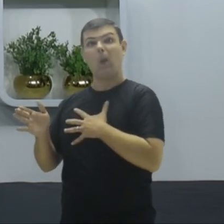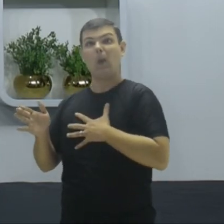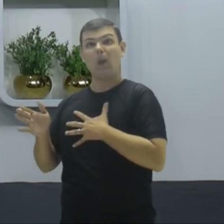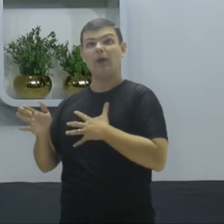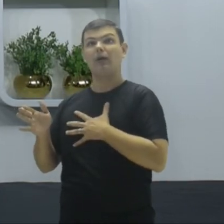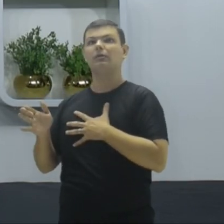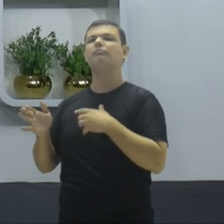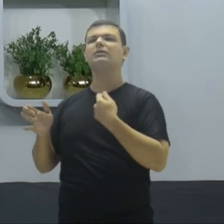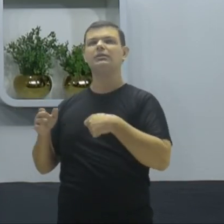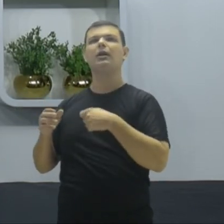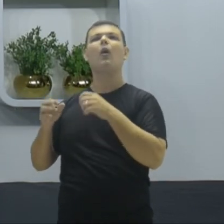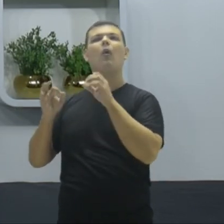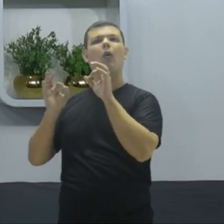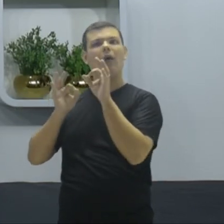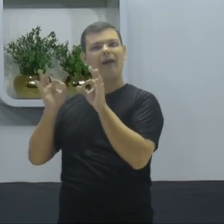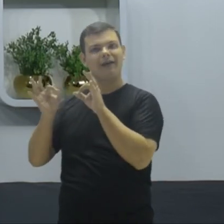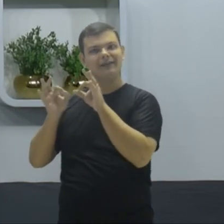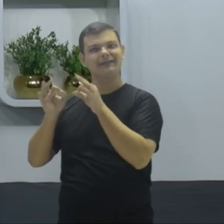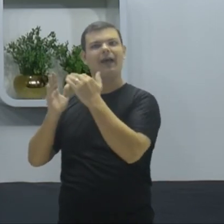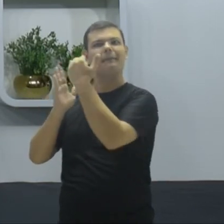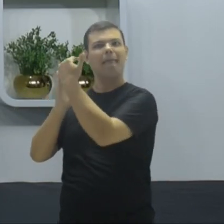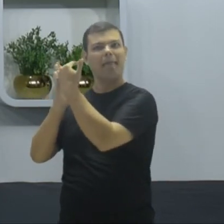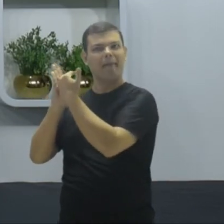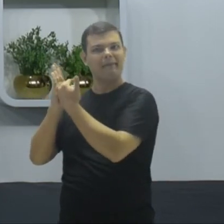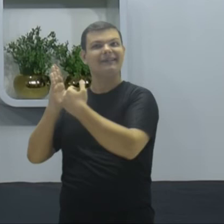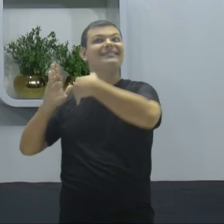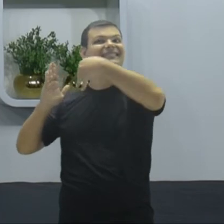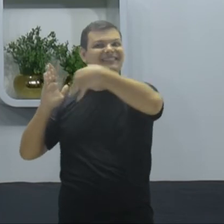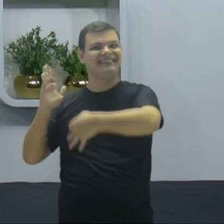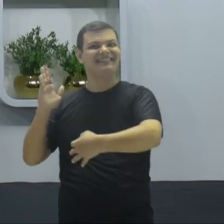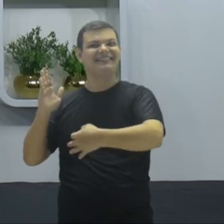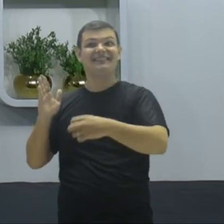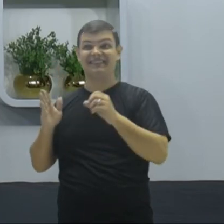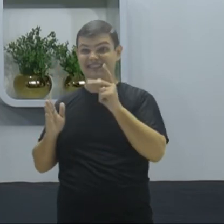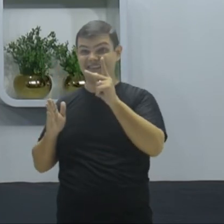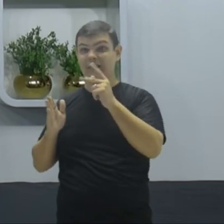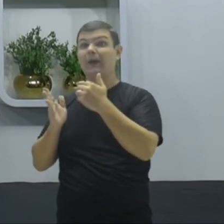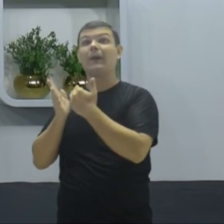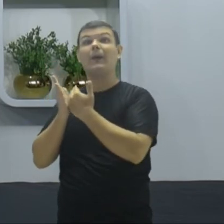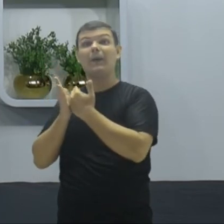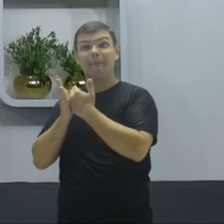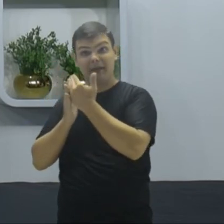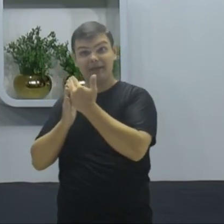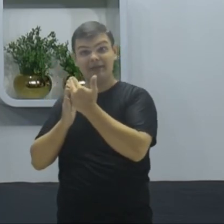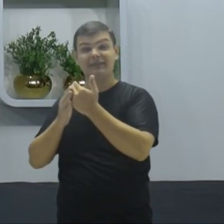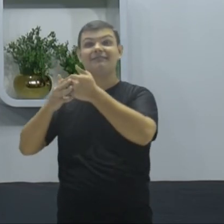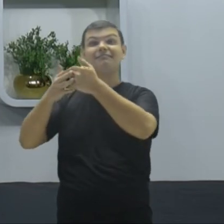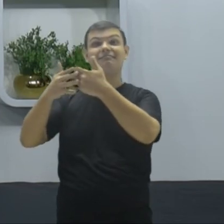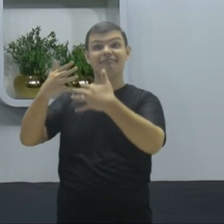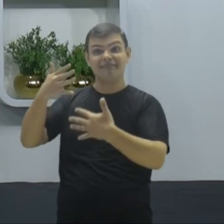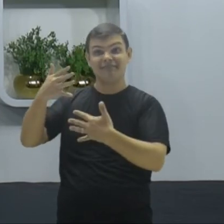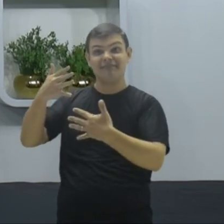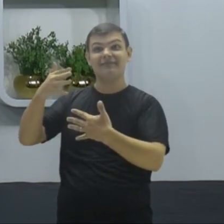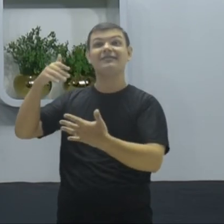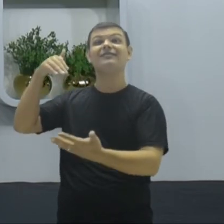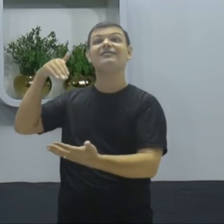nós organizarmos essa estrutura. Entendeu? Início, desenvolvimento, desfecho,